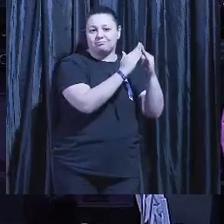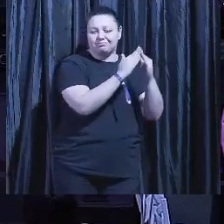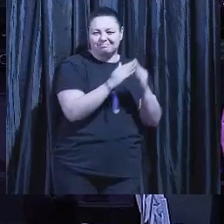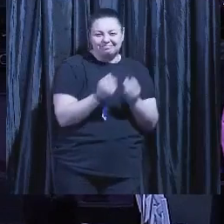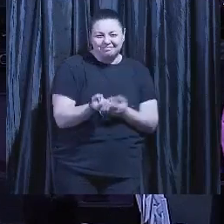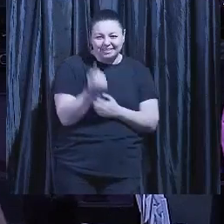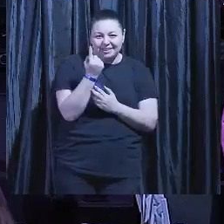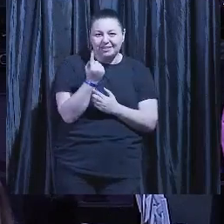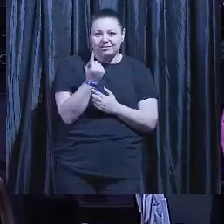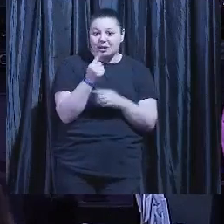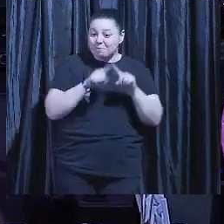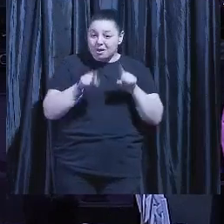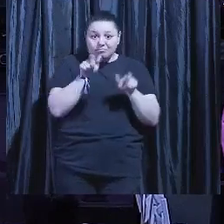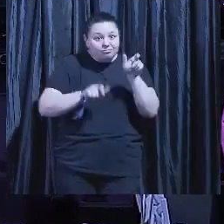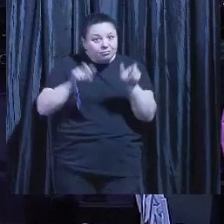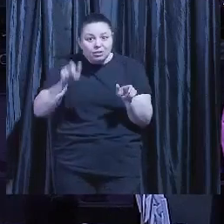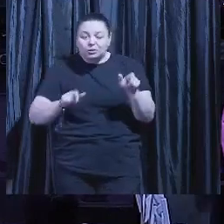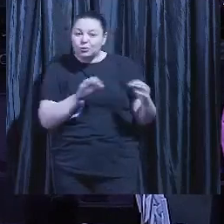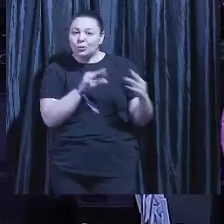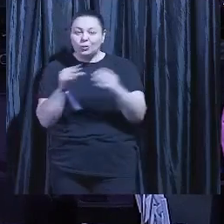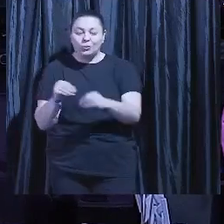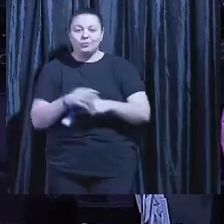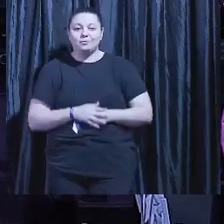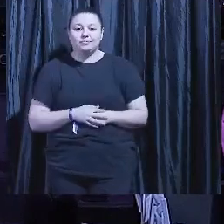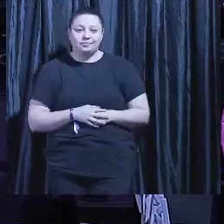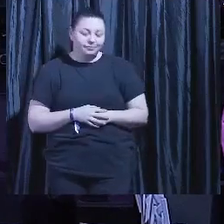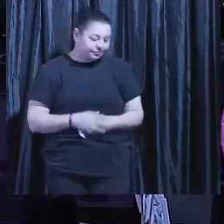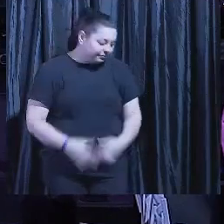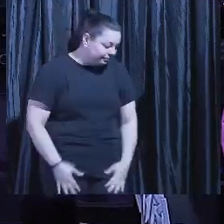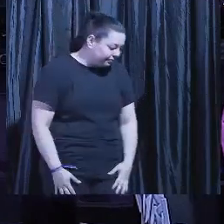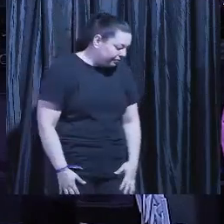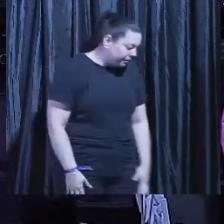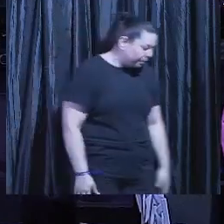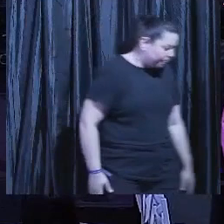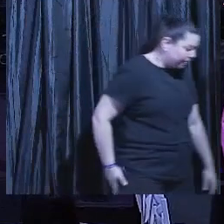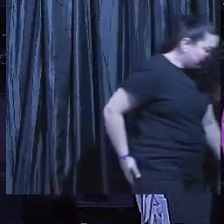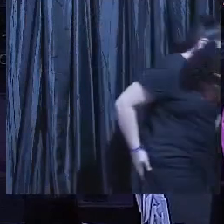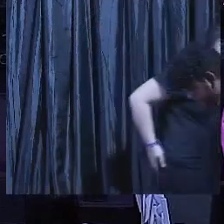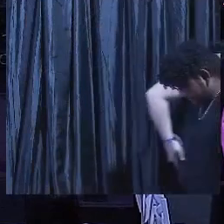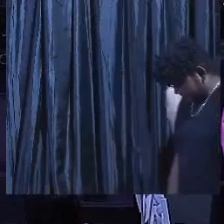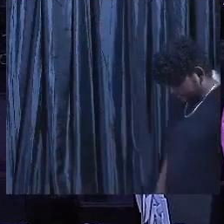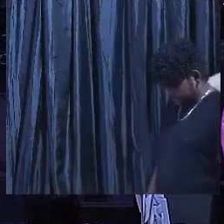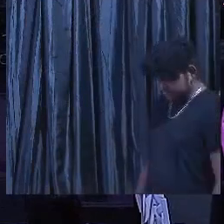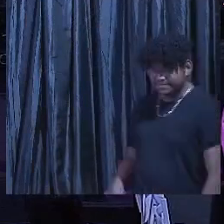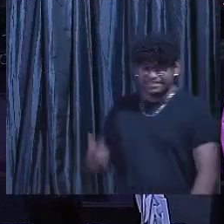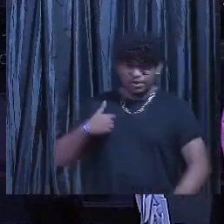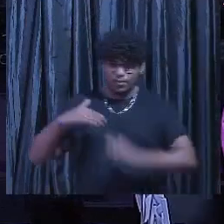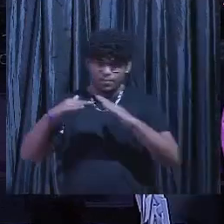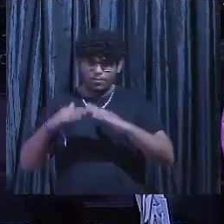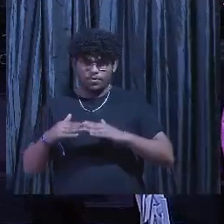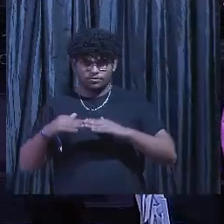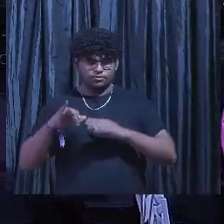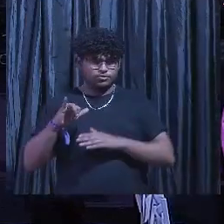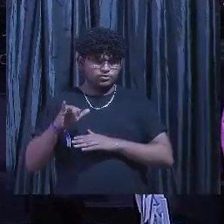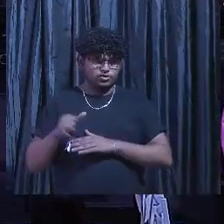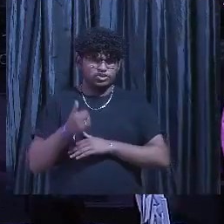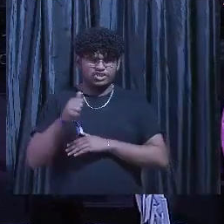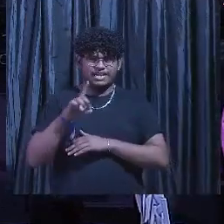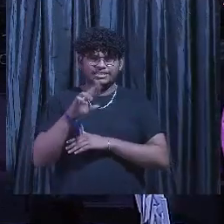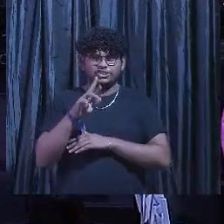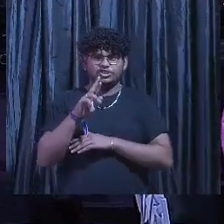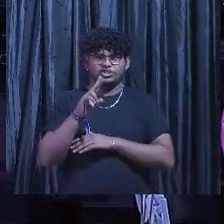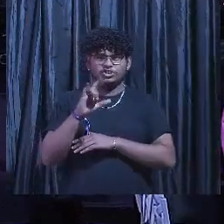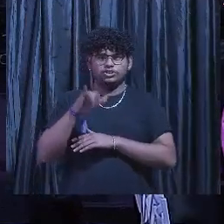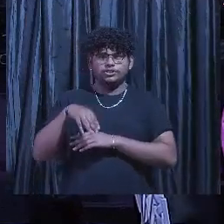pessoas. Né? Uma outra coisa bem importante lá em São Paulo é assim, eu moro no Jardim Ângela, Zona Sul.